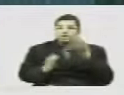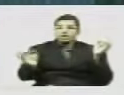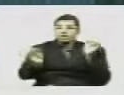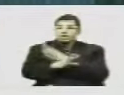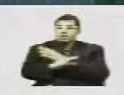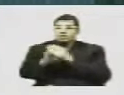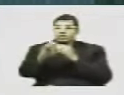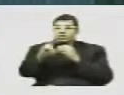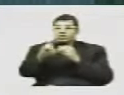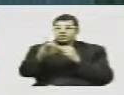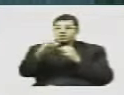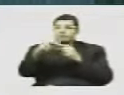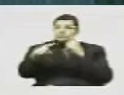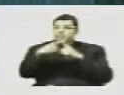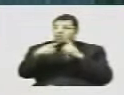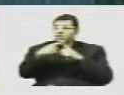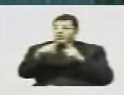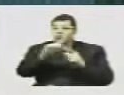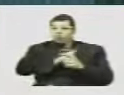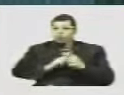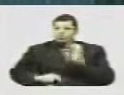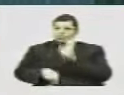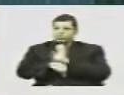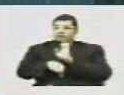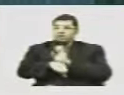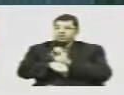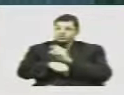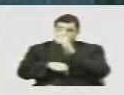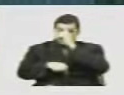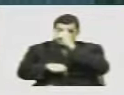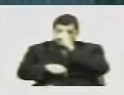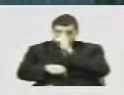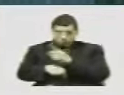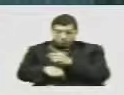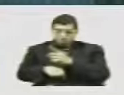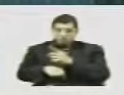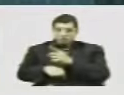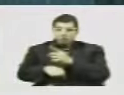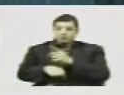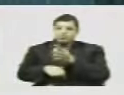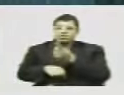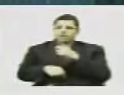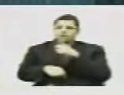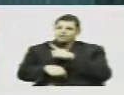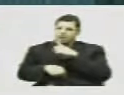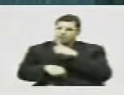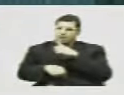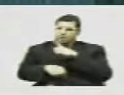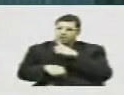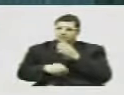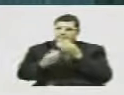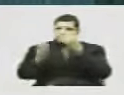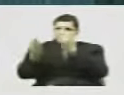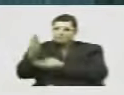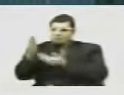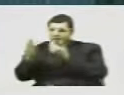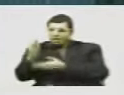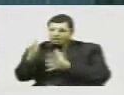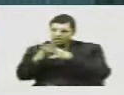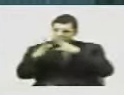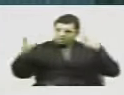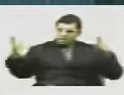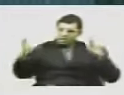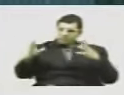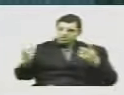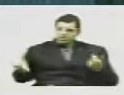da renúncia é porque o governo do estado detectou que há uma tendência de queda na arrecadação